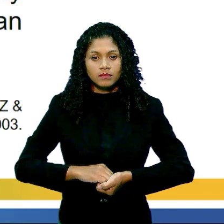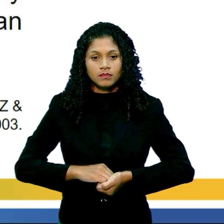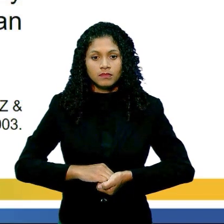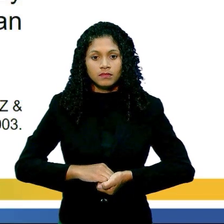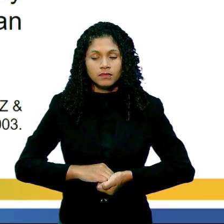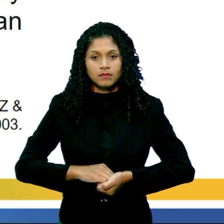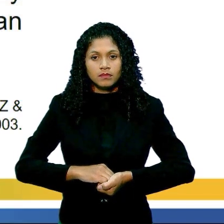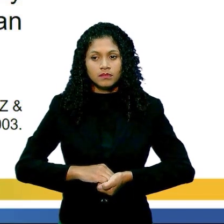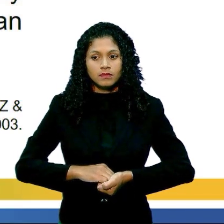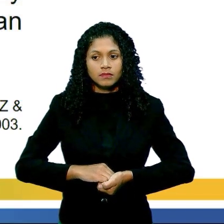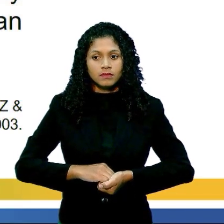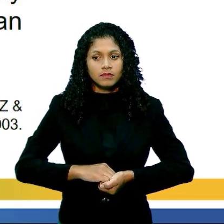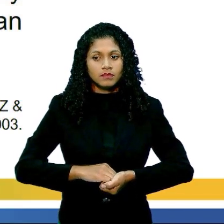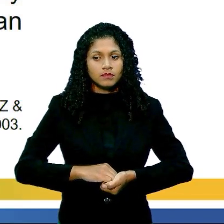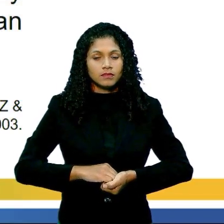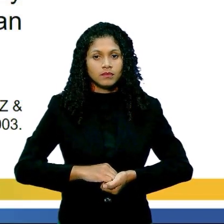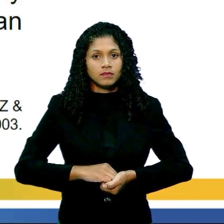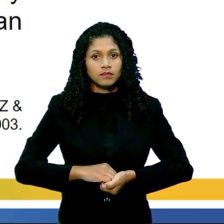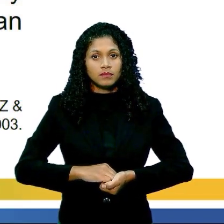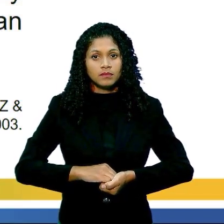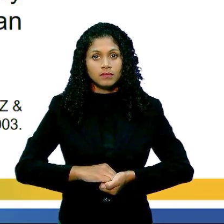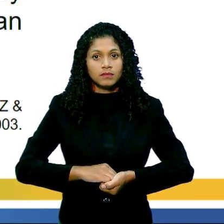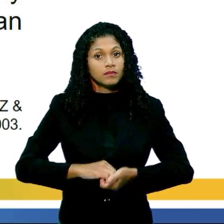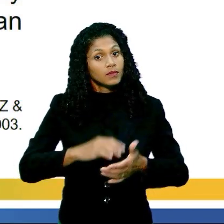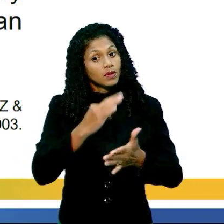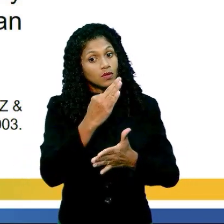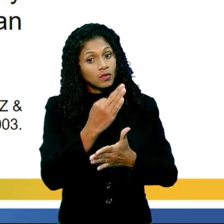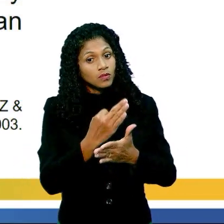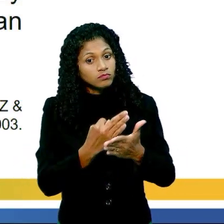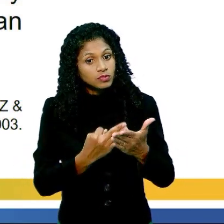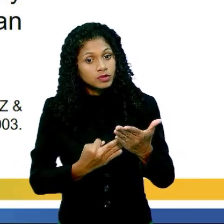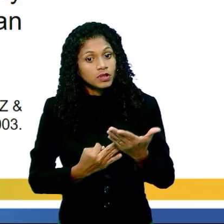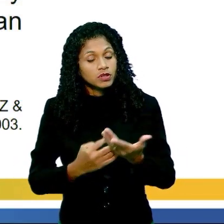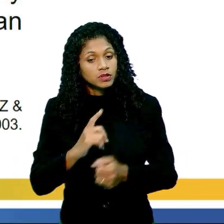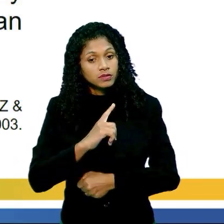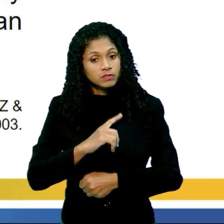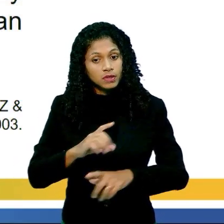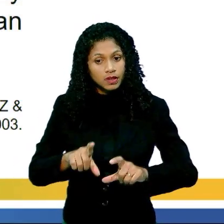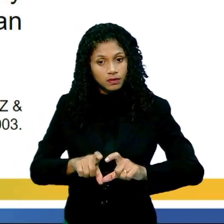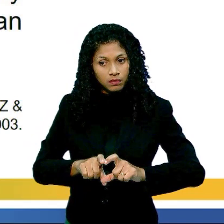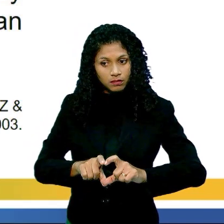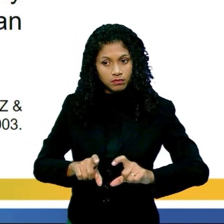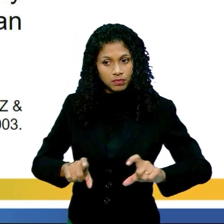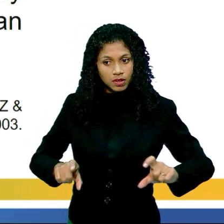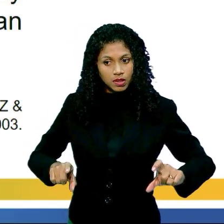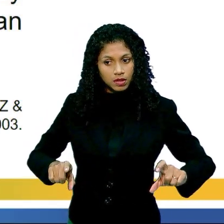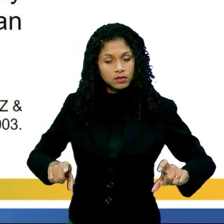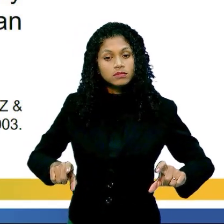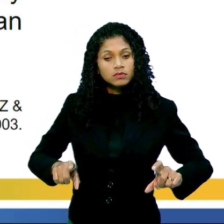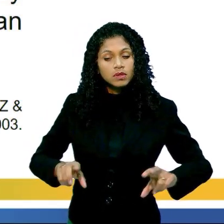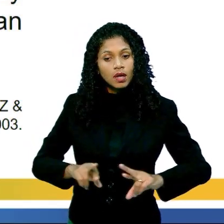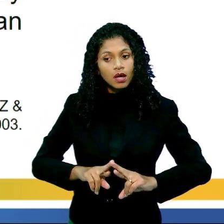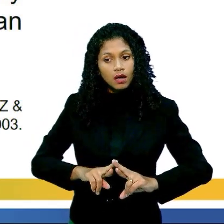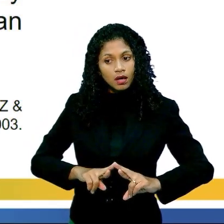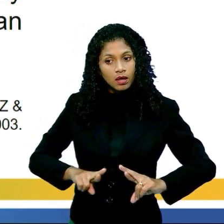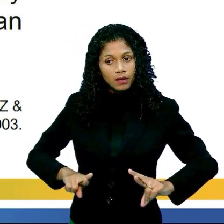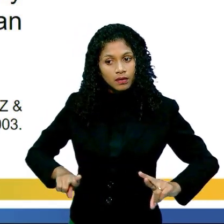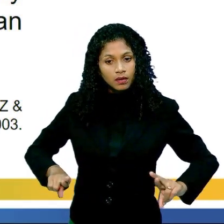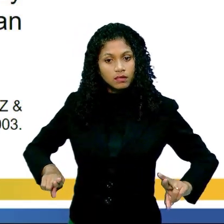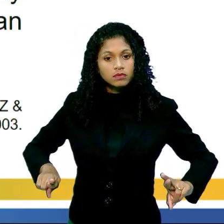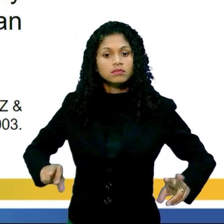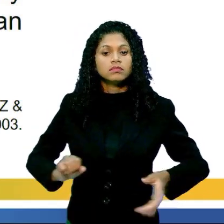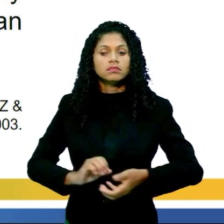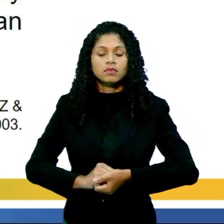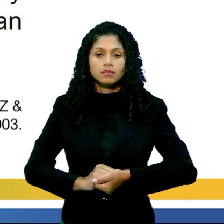Ok? O texto é da Anzaldúa e Vamos agora fazer algumas observações sobre